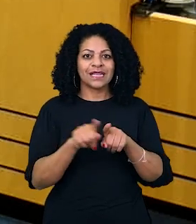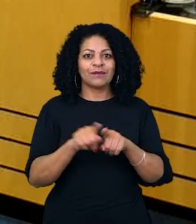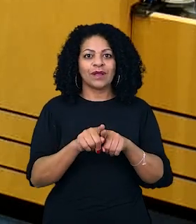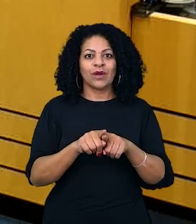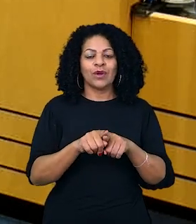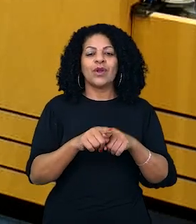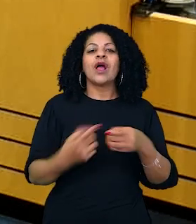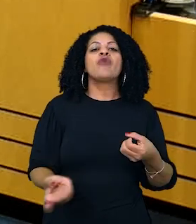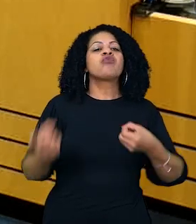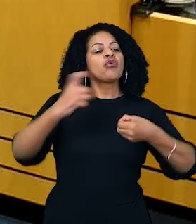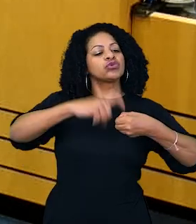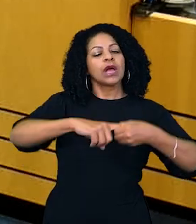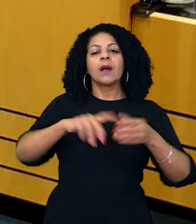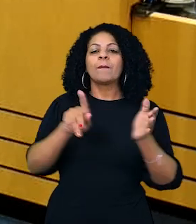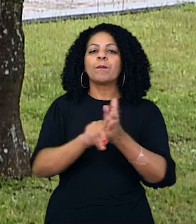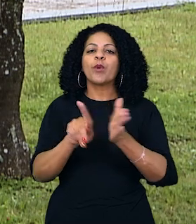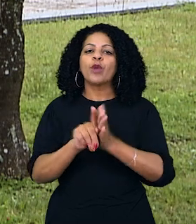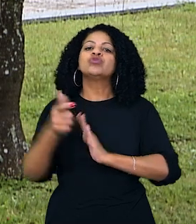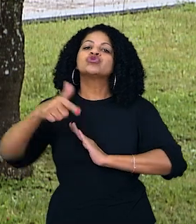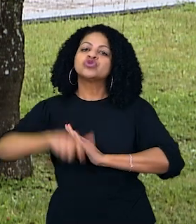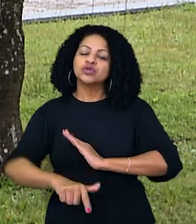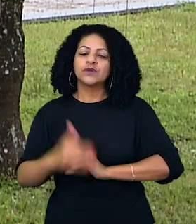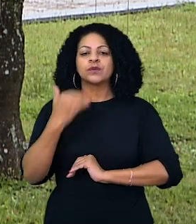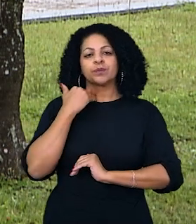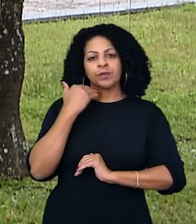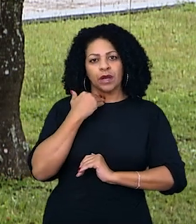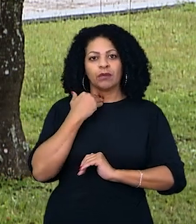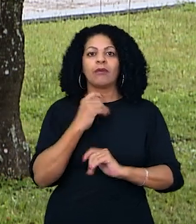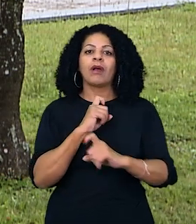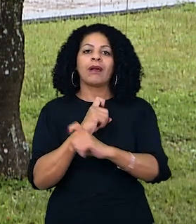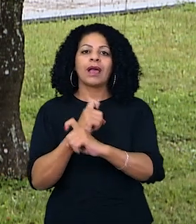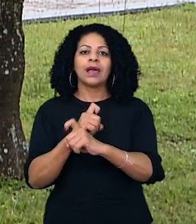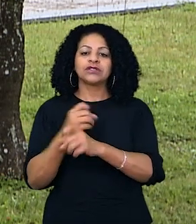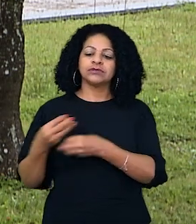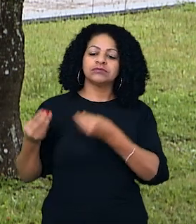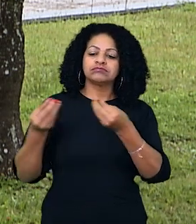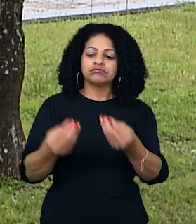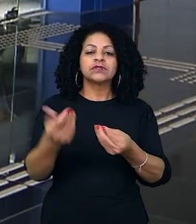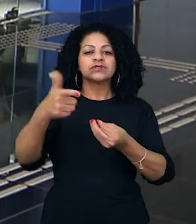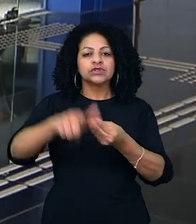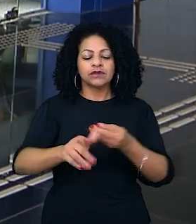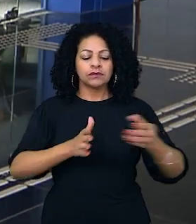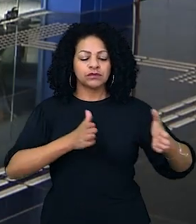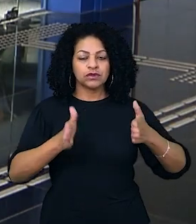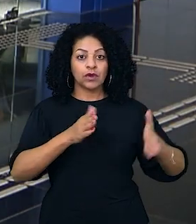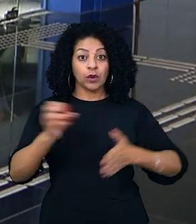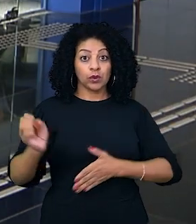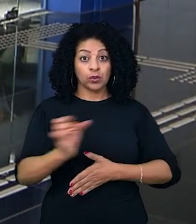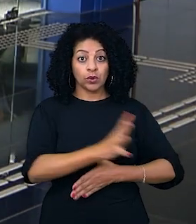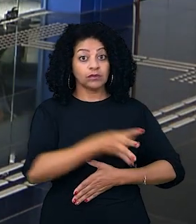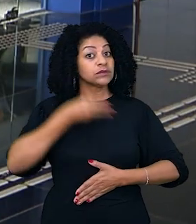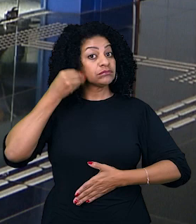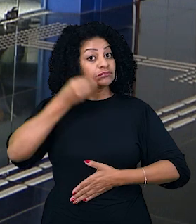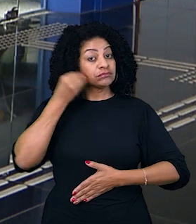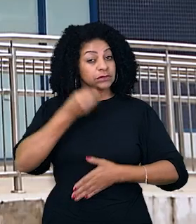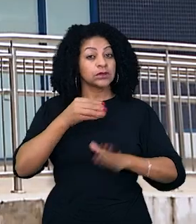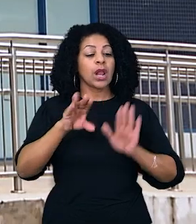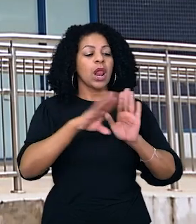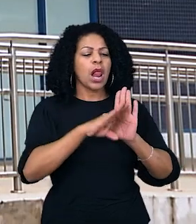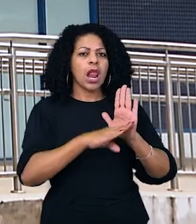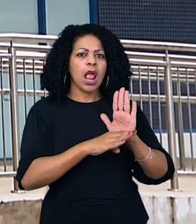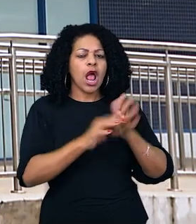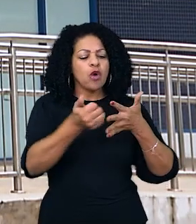determinou a reintegração do bancário. Além disso, a Caixa deverá oferecer um novo período de experiência com